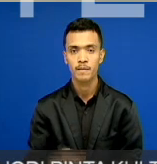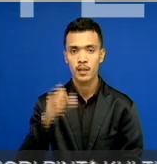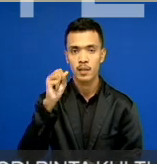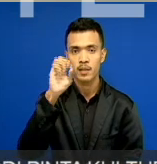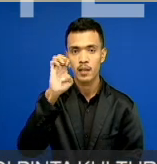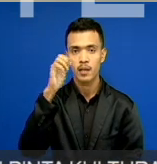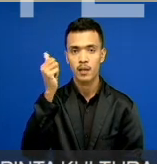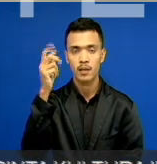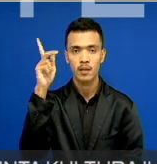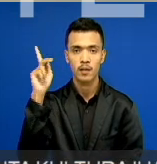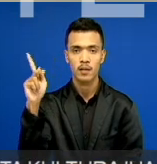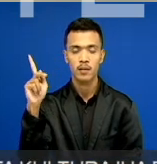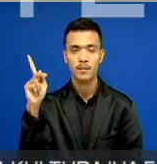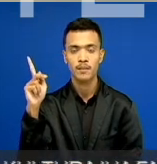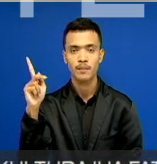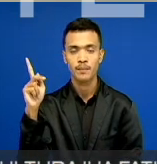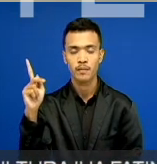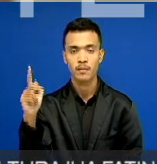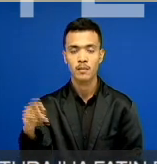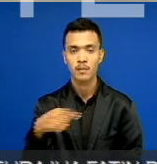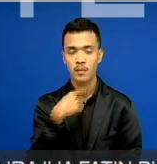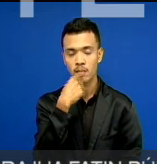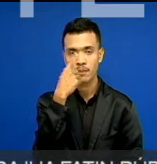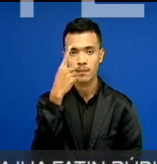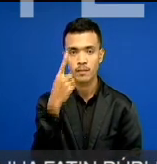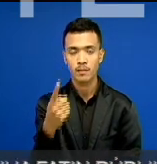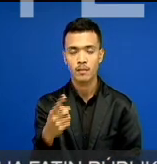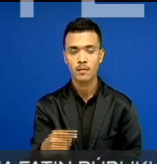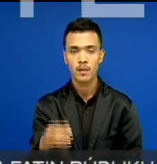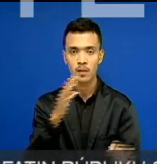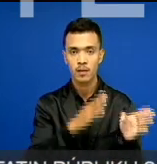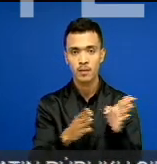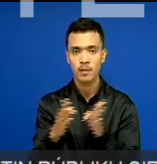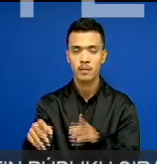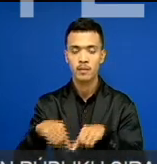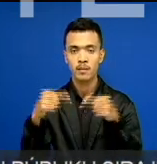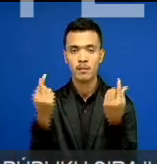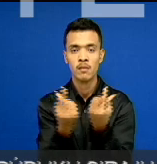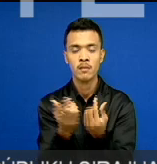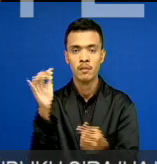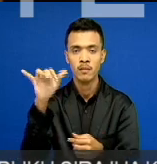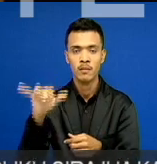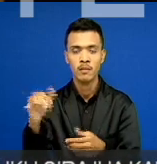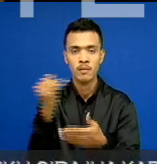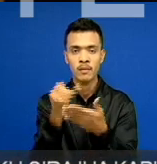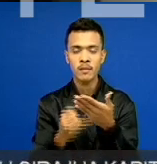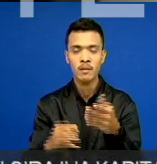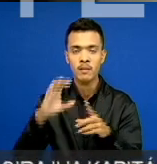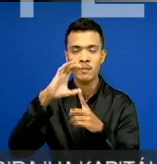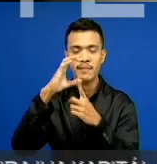Secretário de Estado Arte e Cultura Jorge Soares Cristóvão informa se mobiliza Grupo Arte Sira, o de pinta imagem